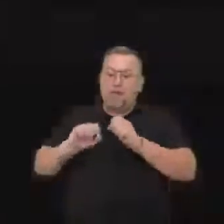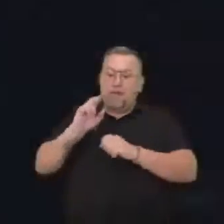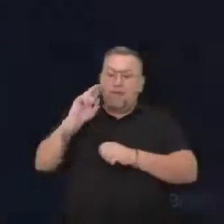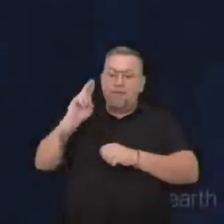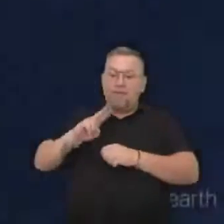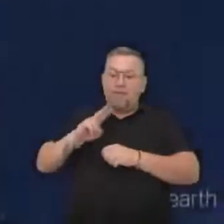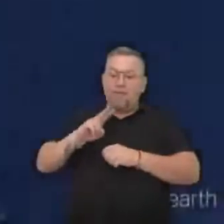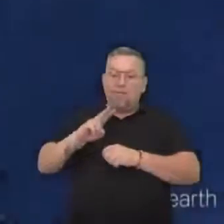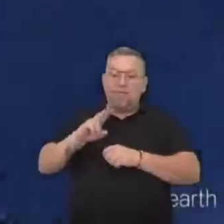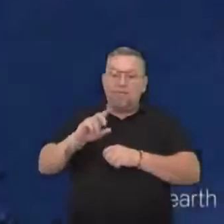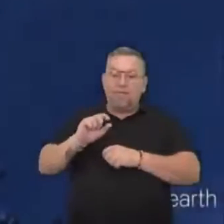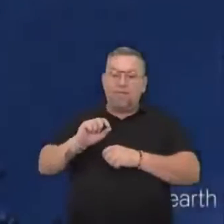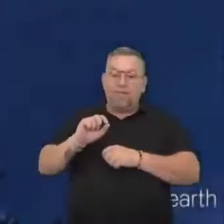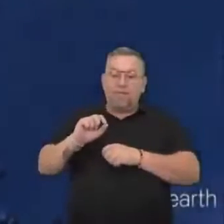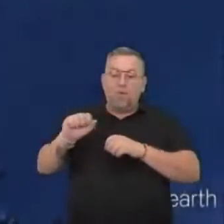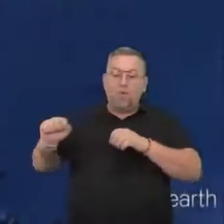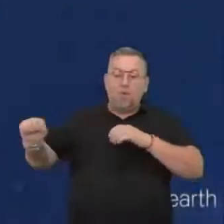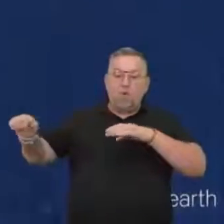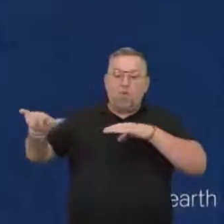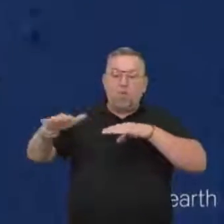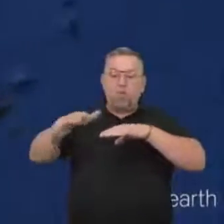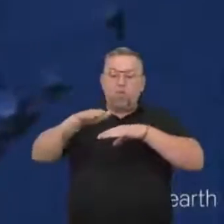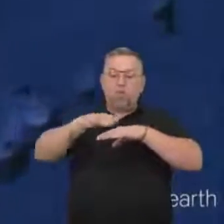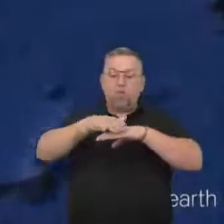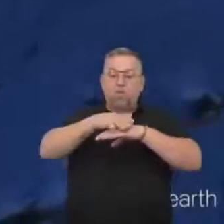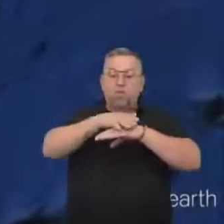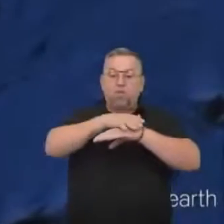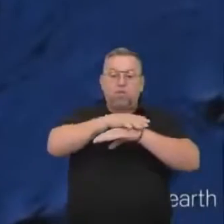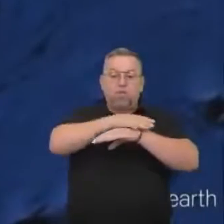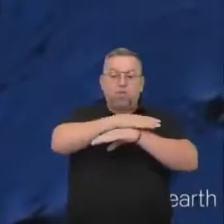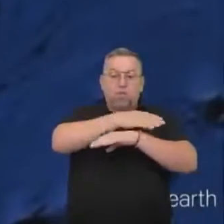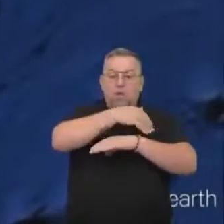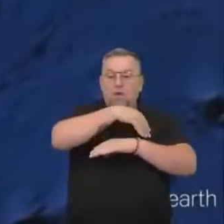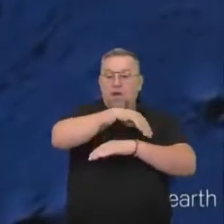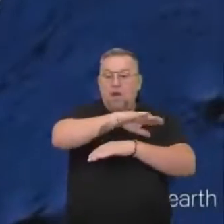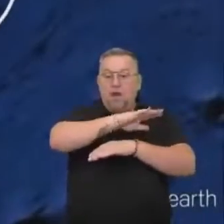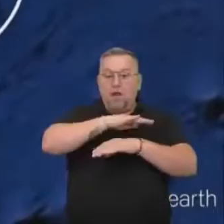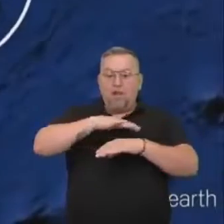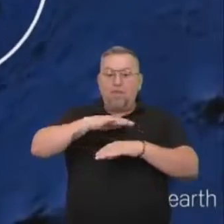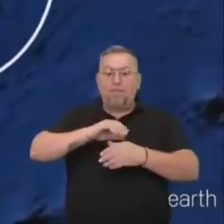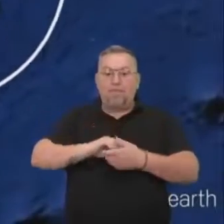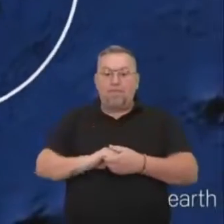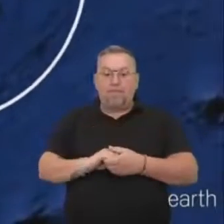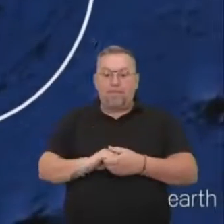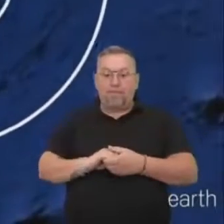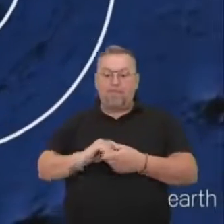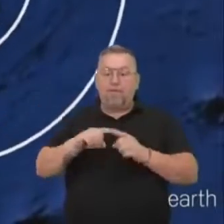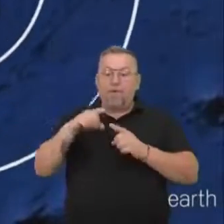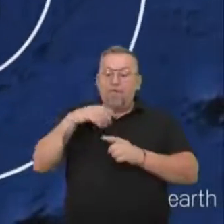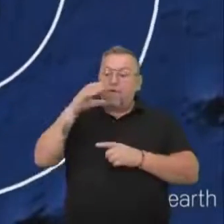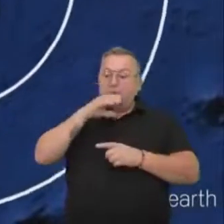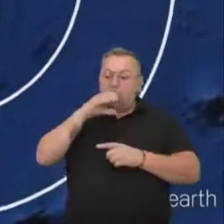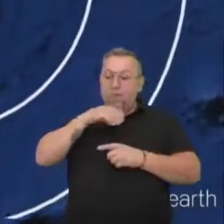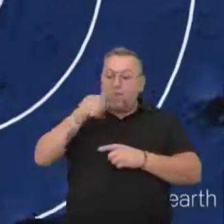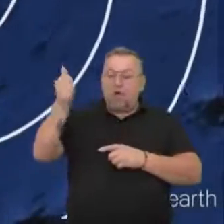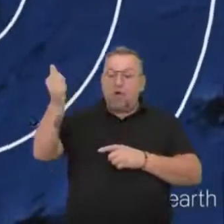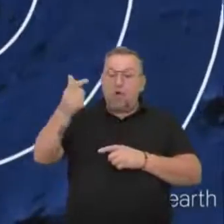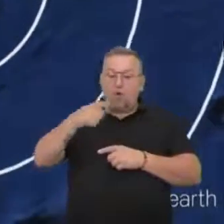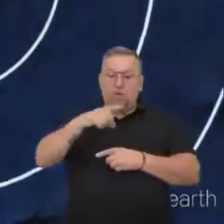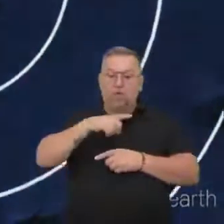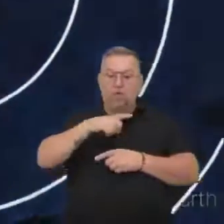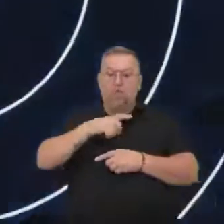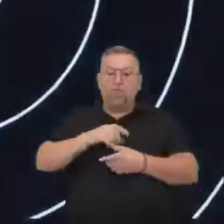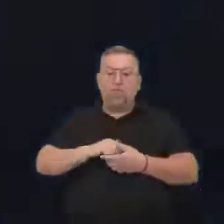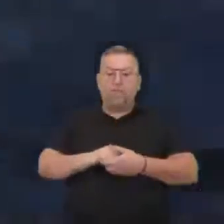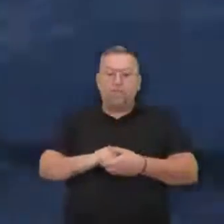essa inclinação, que é na praia, e aí a onda, ela toma um efeito, uma velocidade maior do que vinha, né, John?